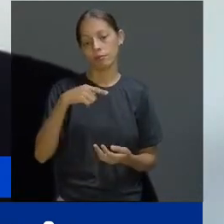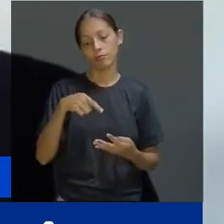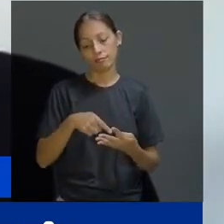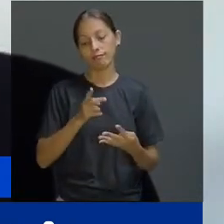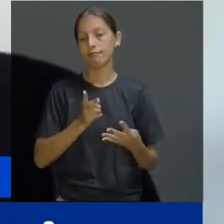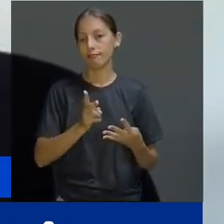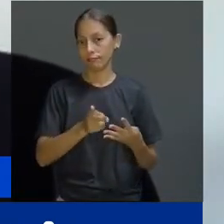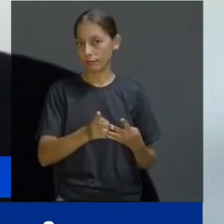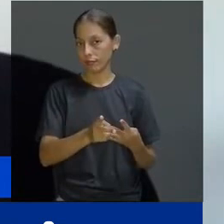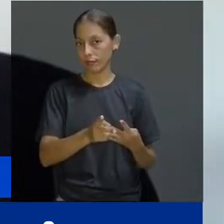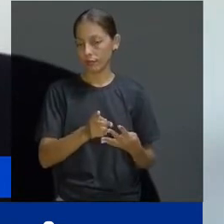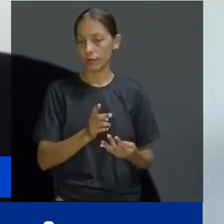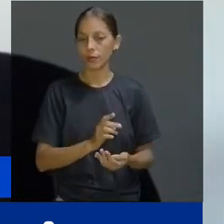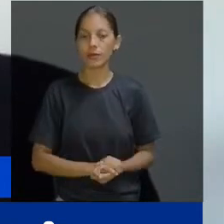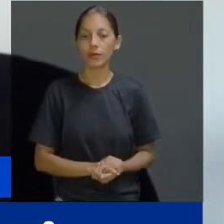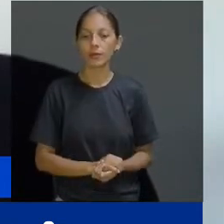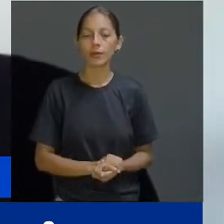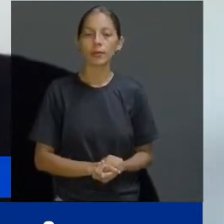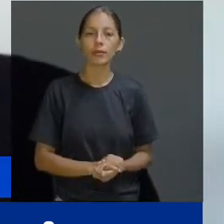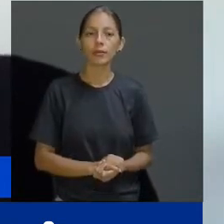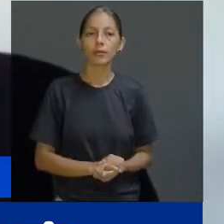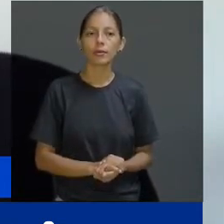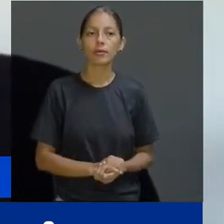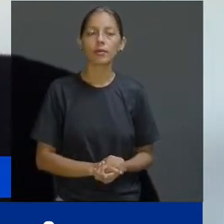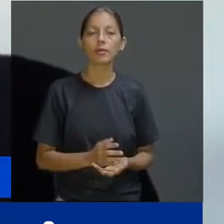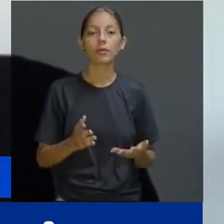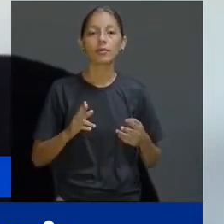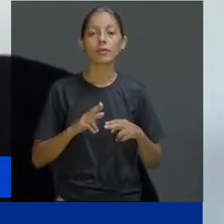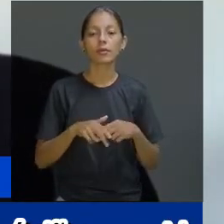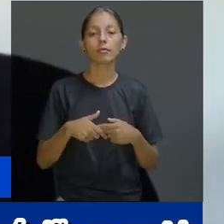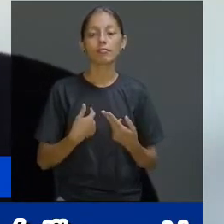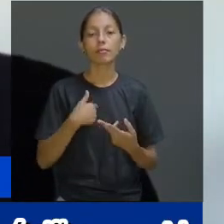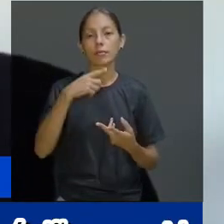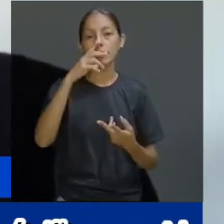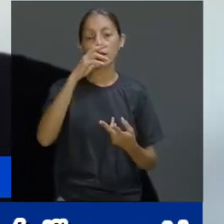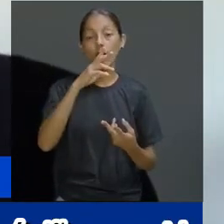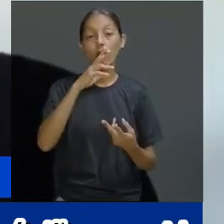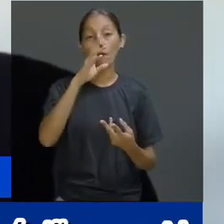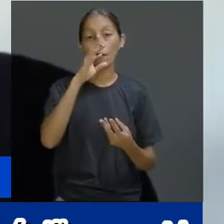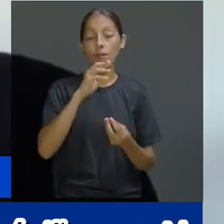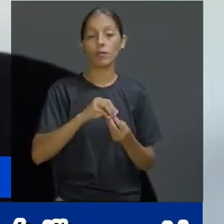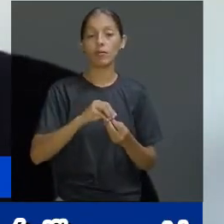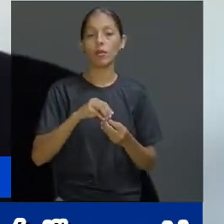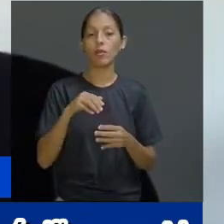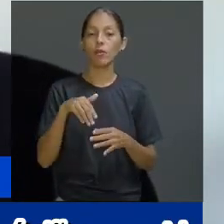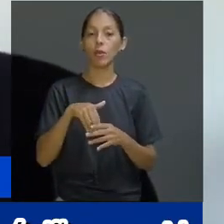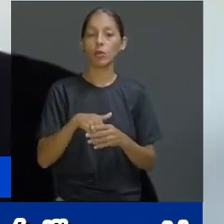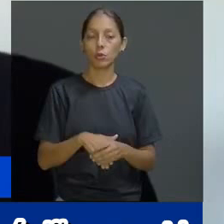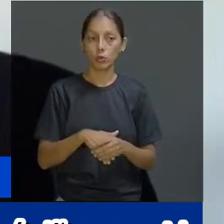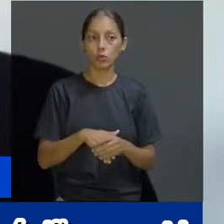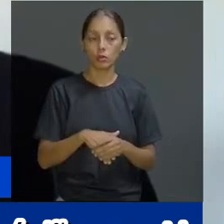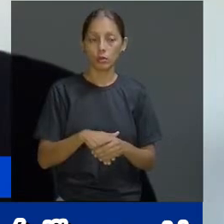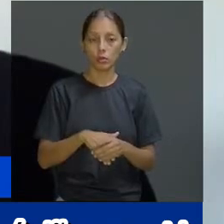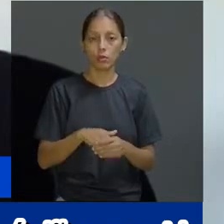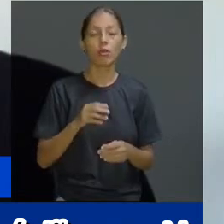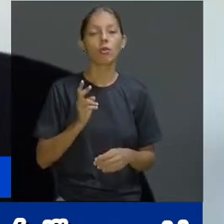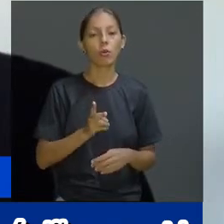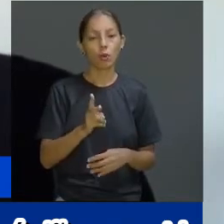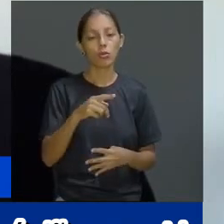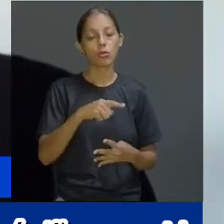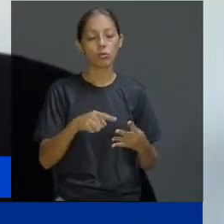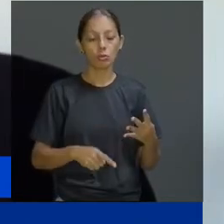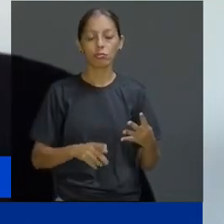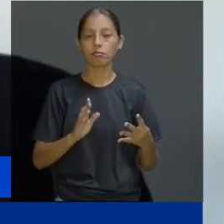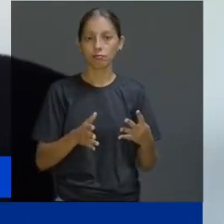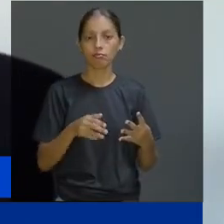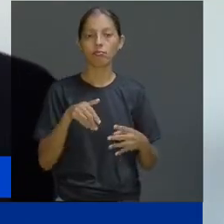de 2024. Inexistindo a omissão, 33ª Sessão Judiciária meu voto é para a rejeição dos embargos, mantendo integralmente o acórdão